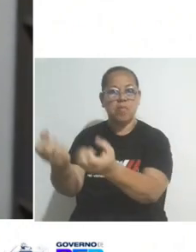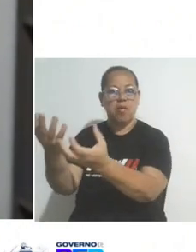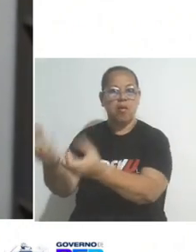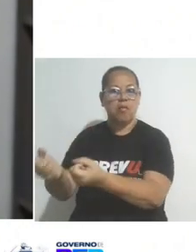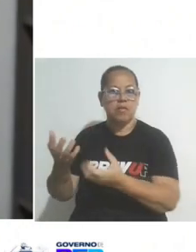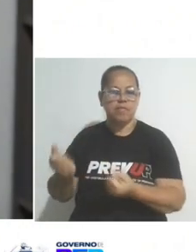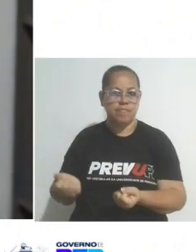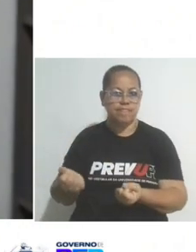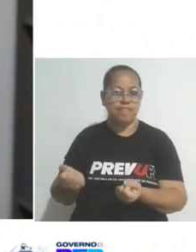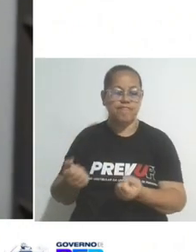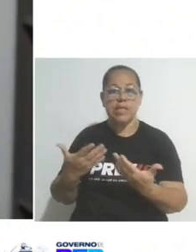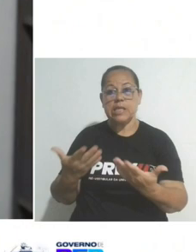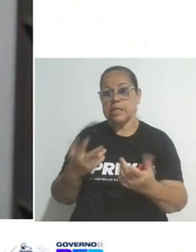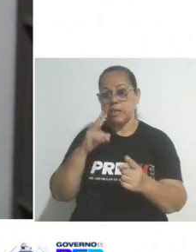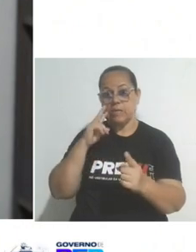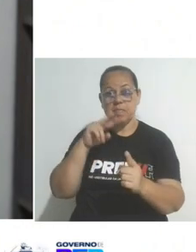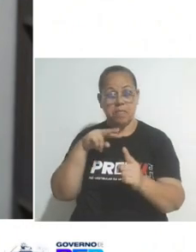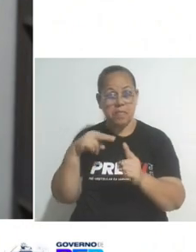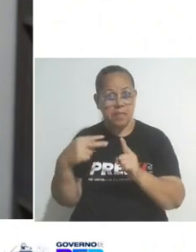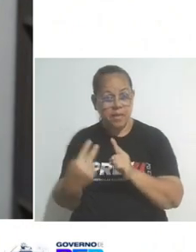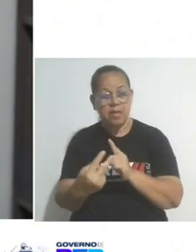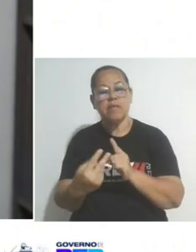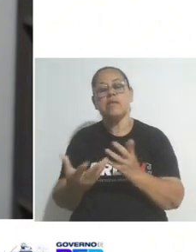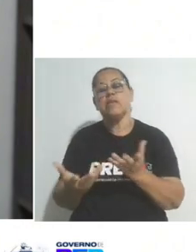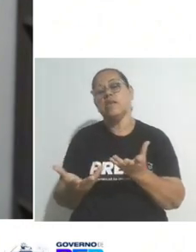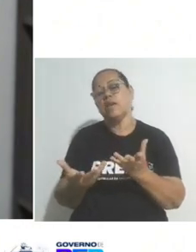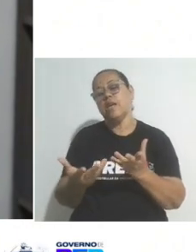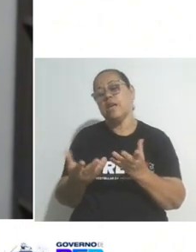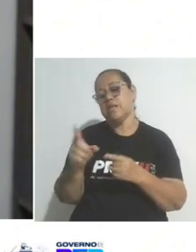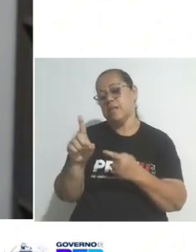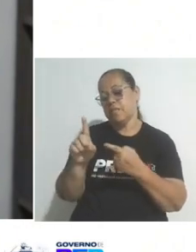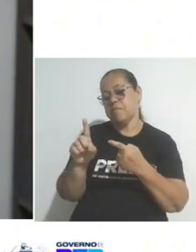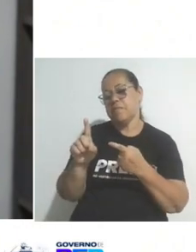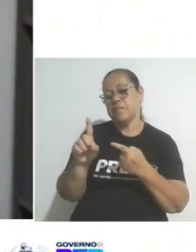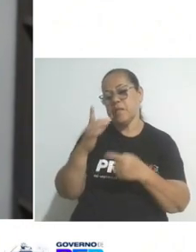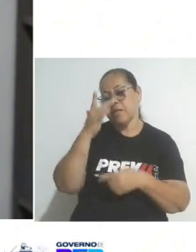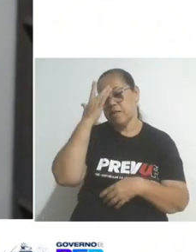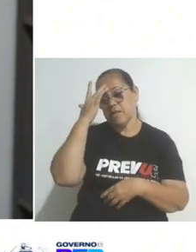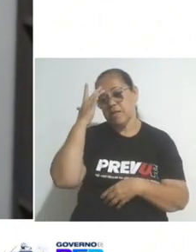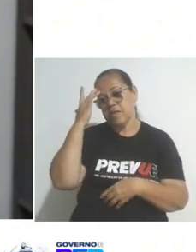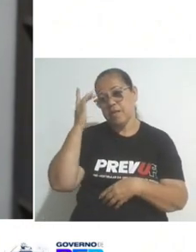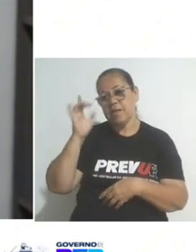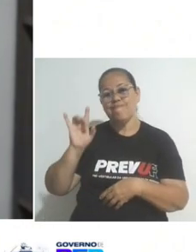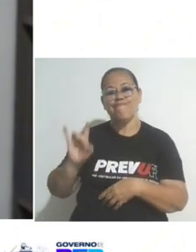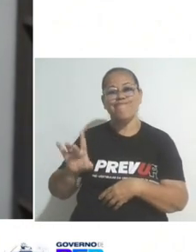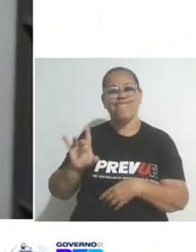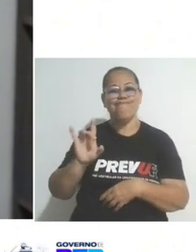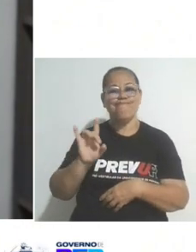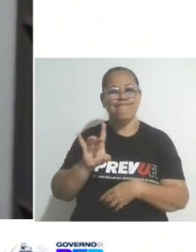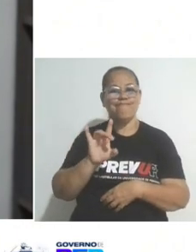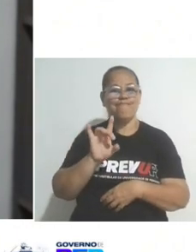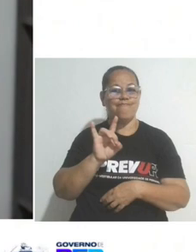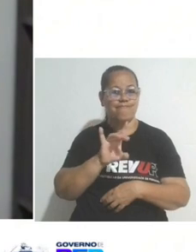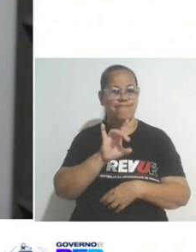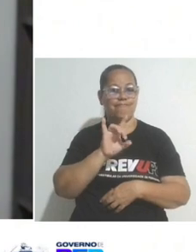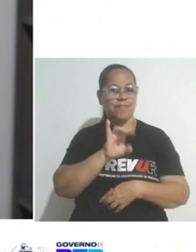outro e nessa perspectiva ele vai se tornando mais individual a